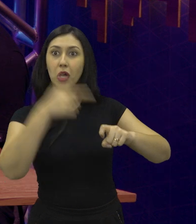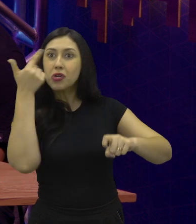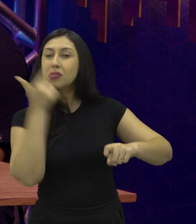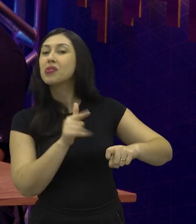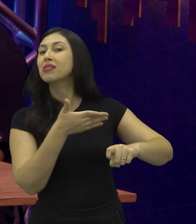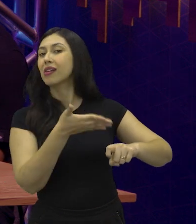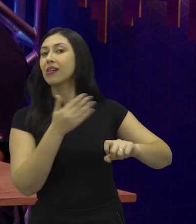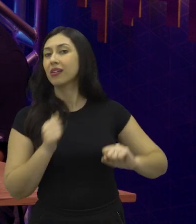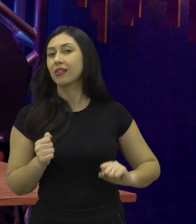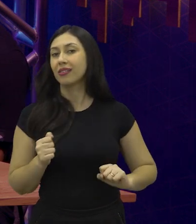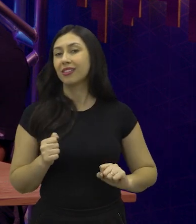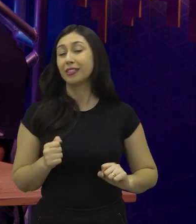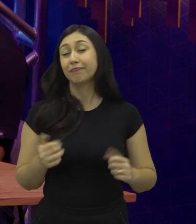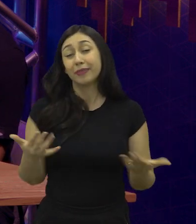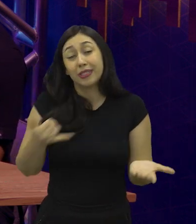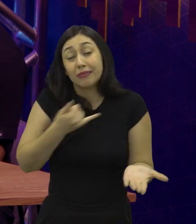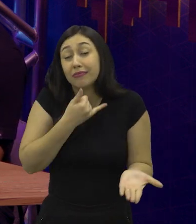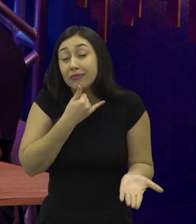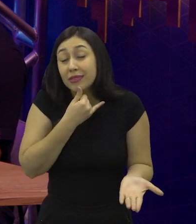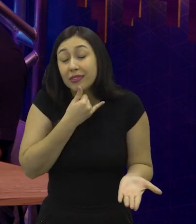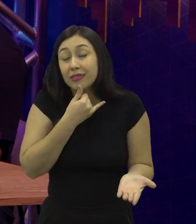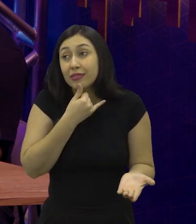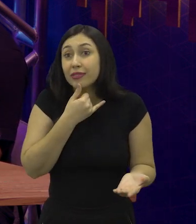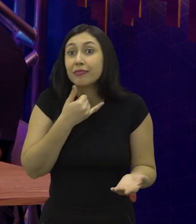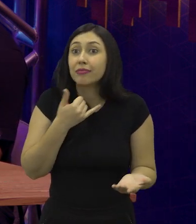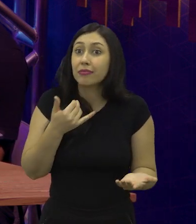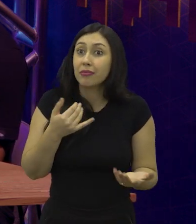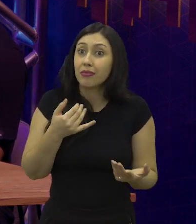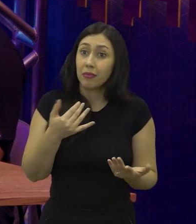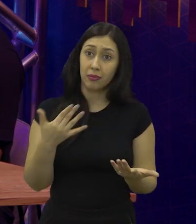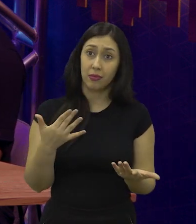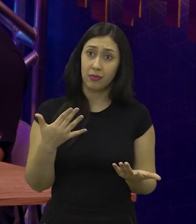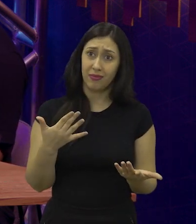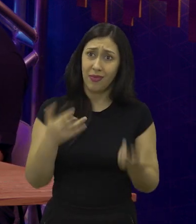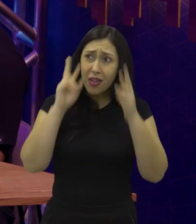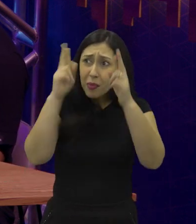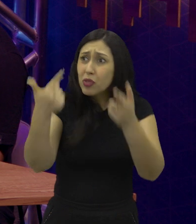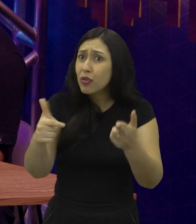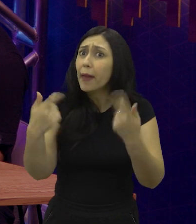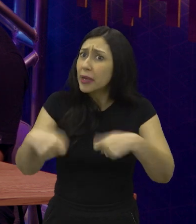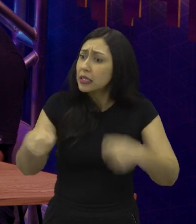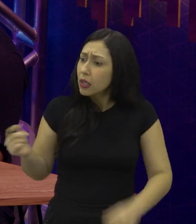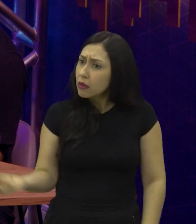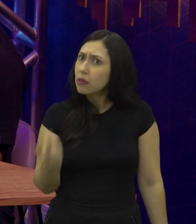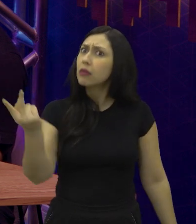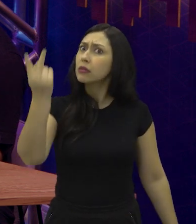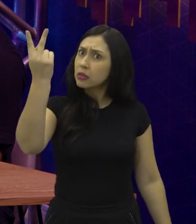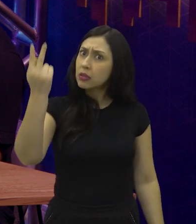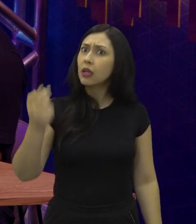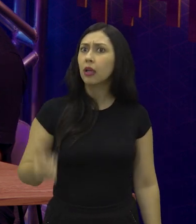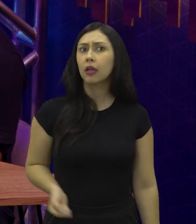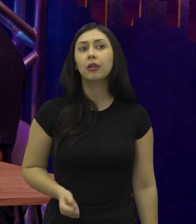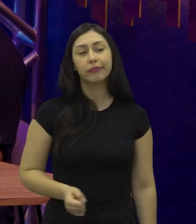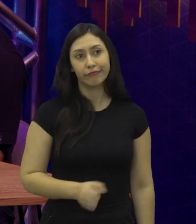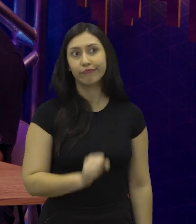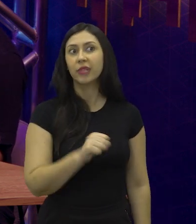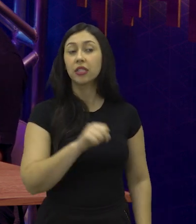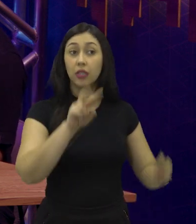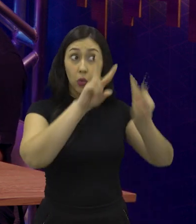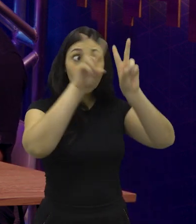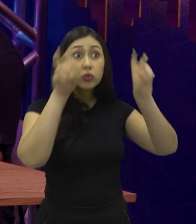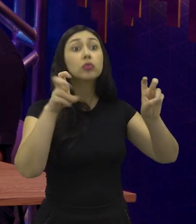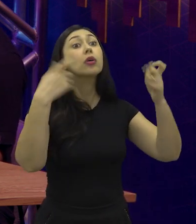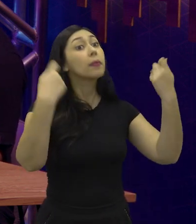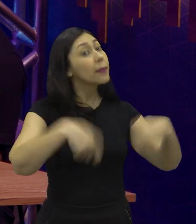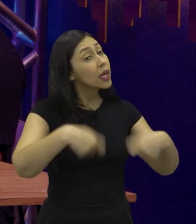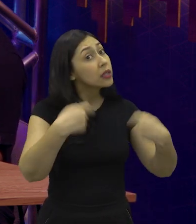Então, infelizmente, a gente precisa valorizar mais nossos professores. É, né? É um assunto realmente que